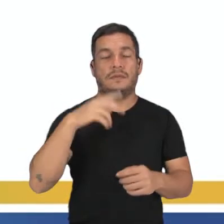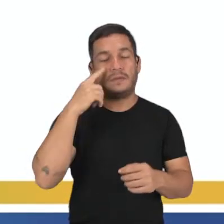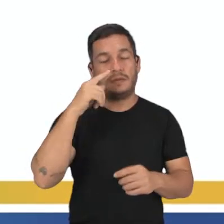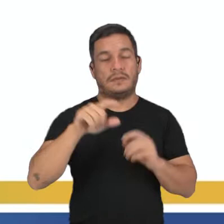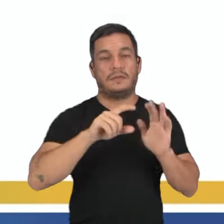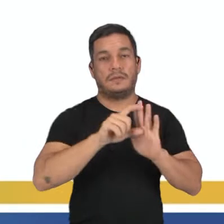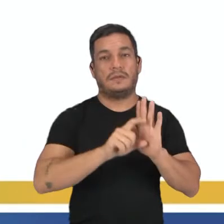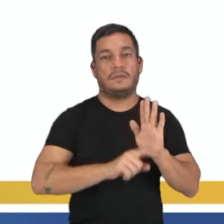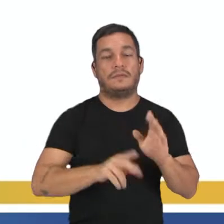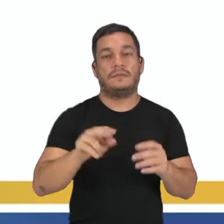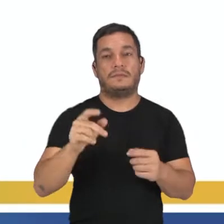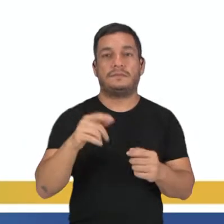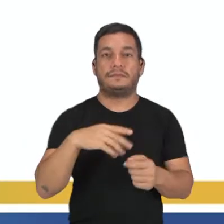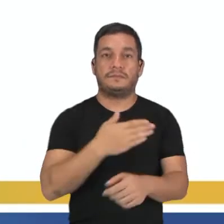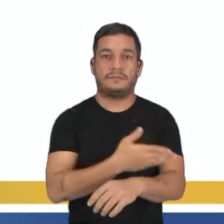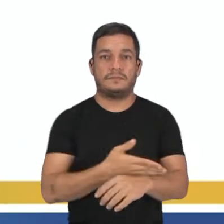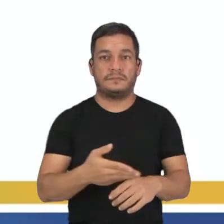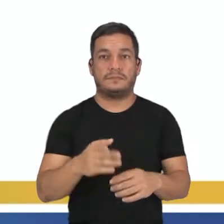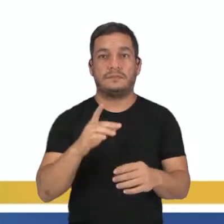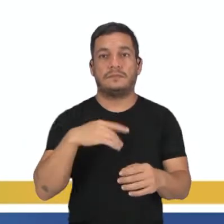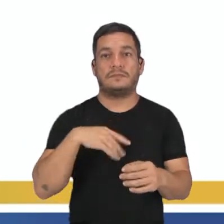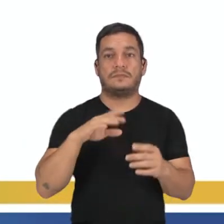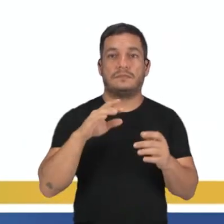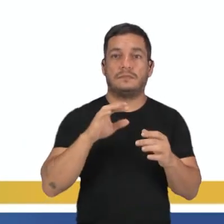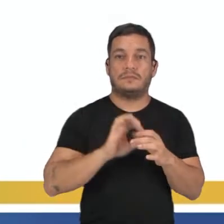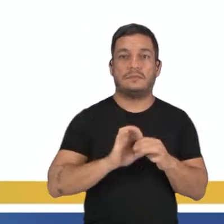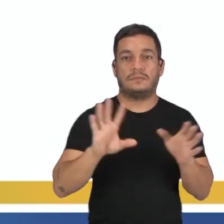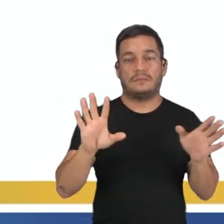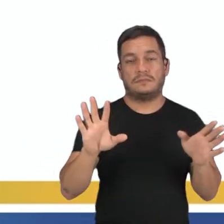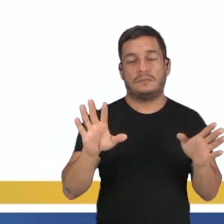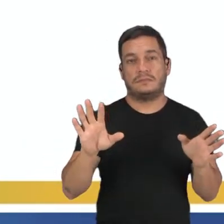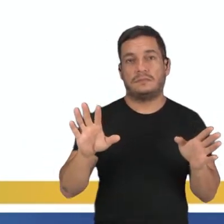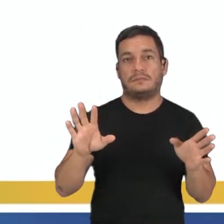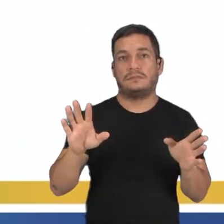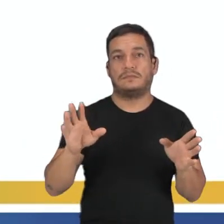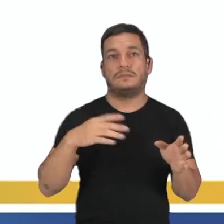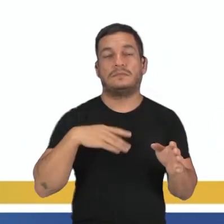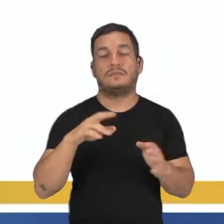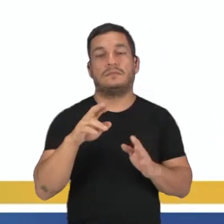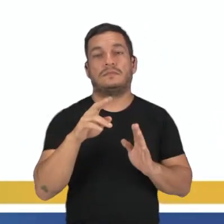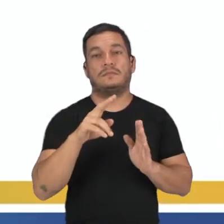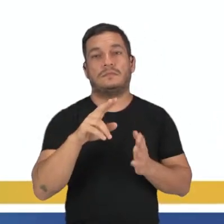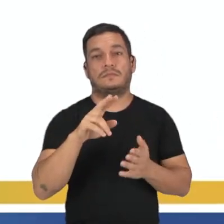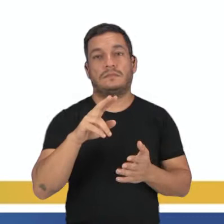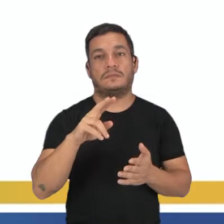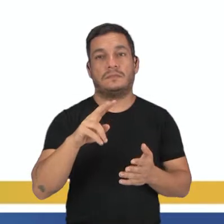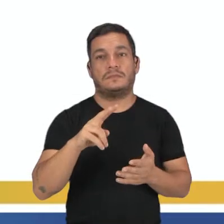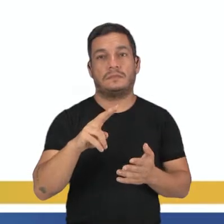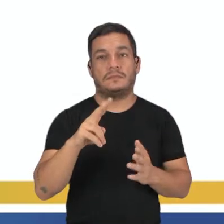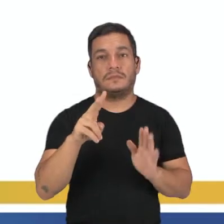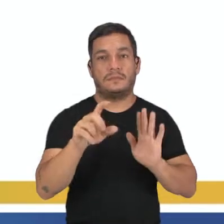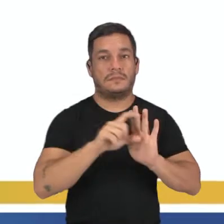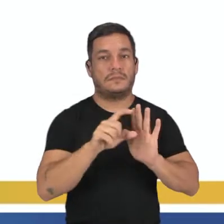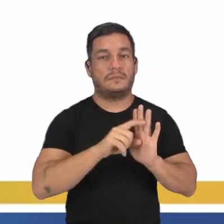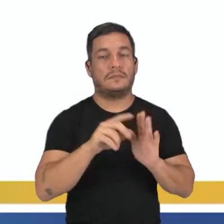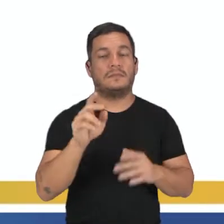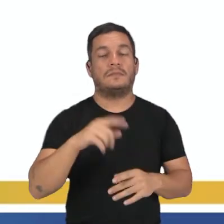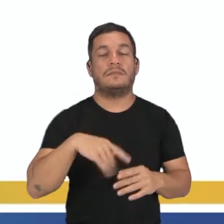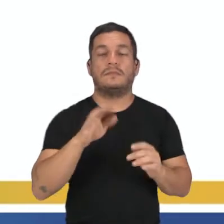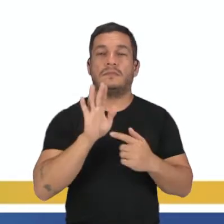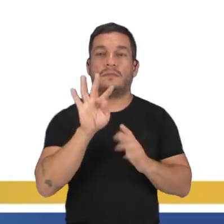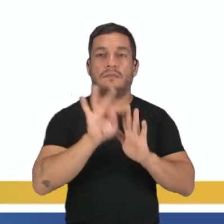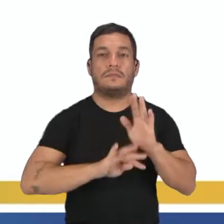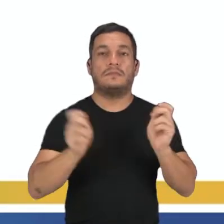eles podem ser regulares brancos ou Livres Se for composto por versos regulares esse texto poderá apresentar